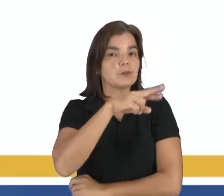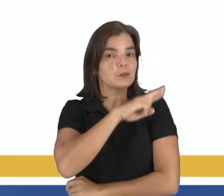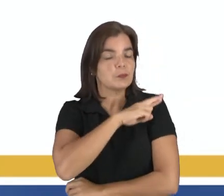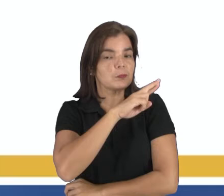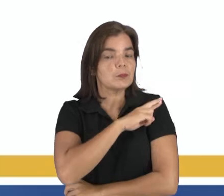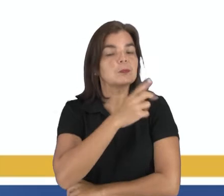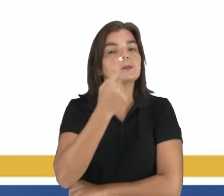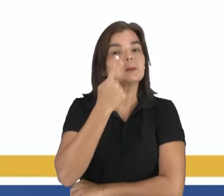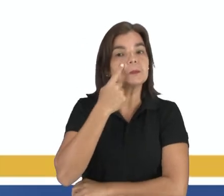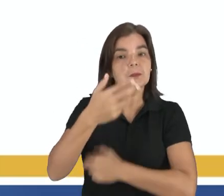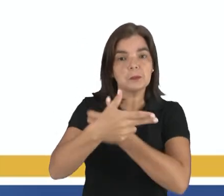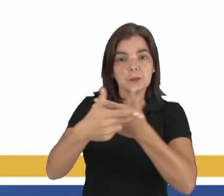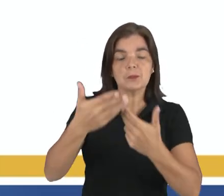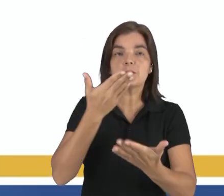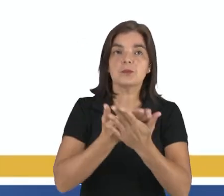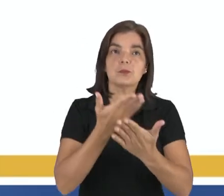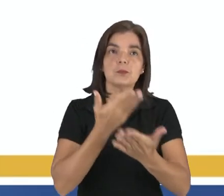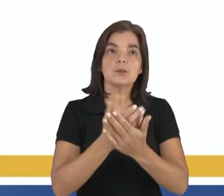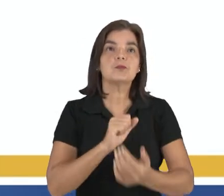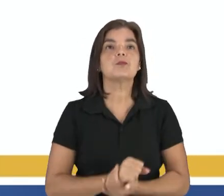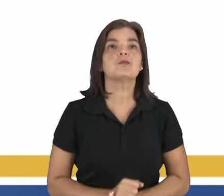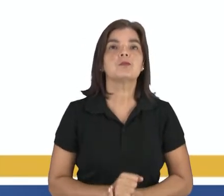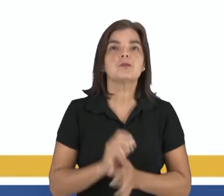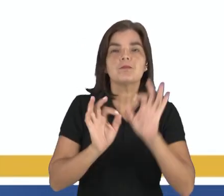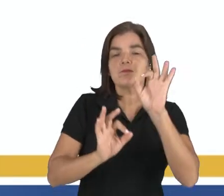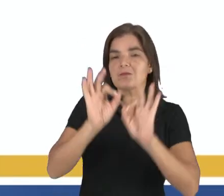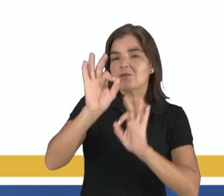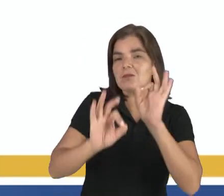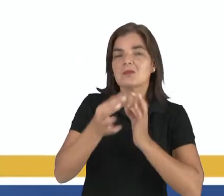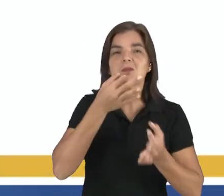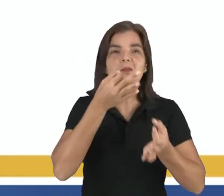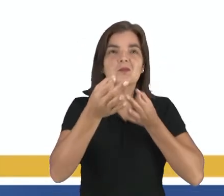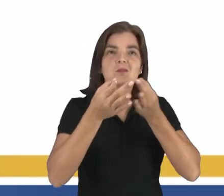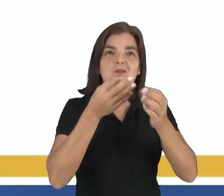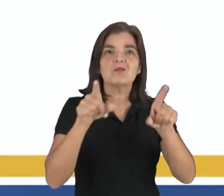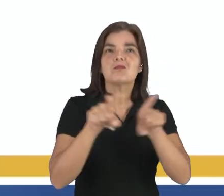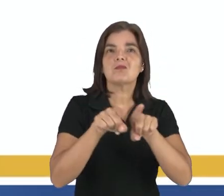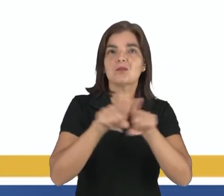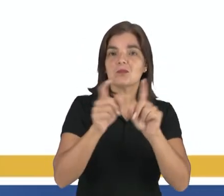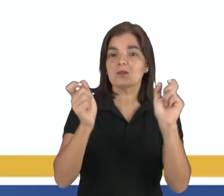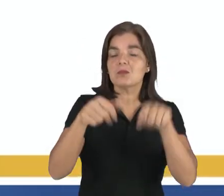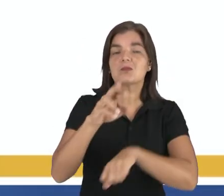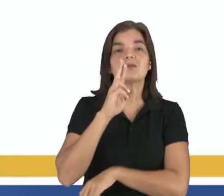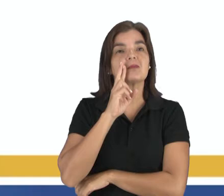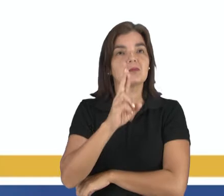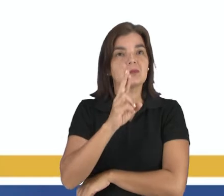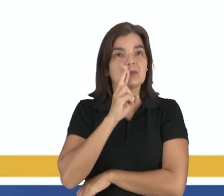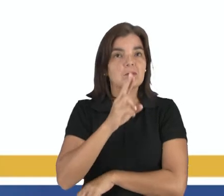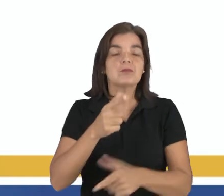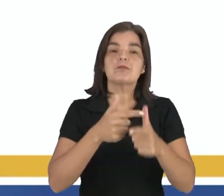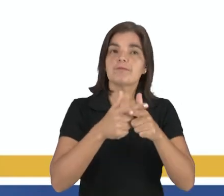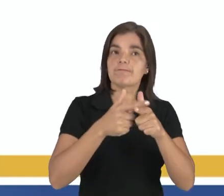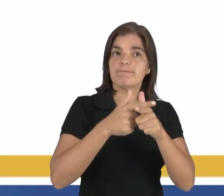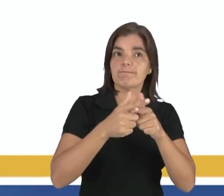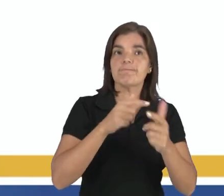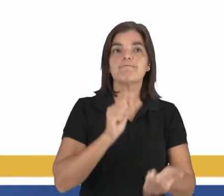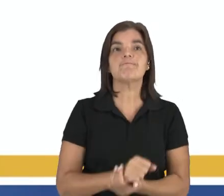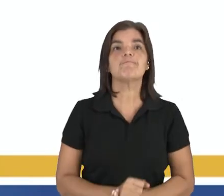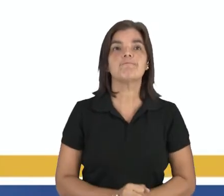por identificar o objeto de estudo, a formulação de hipóteses, que busca as possíveis respostas para um